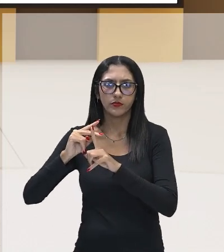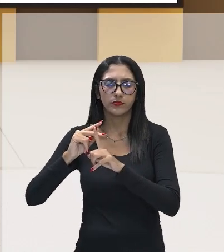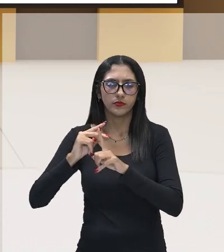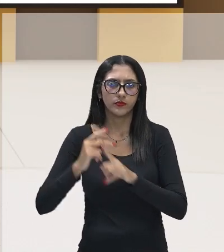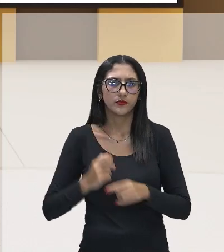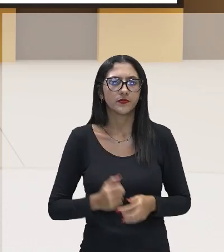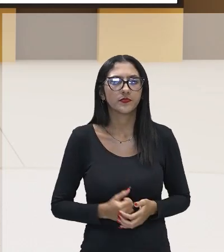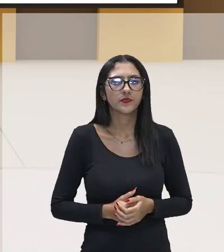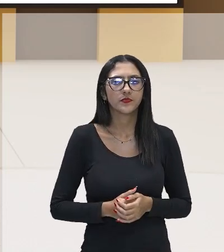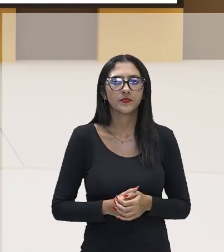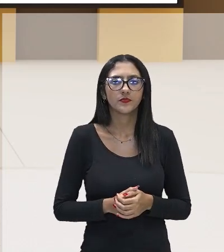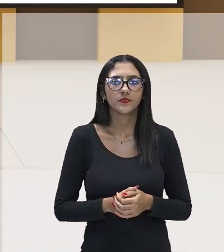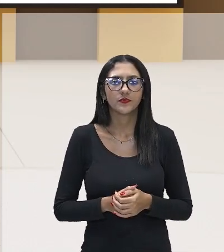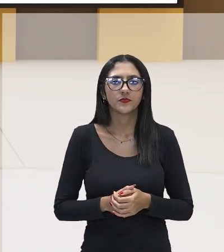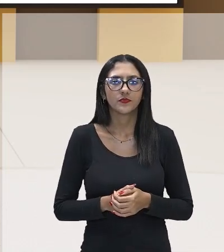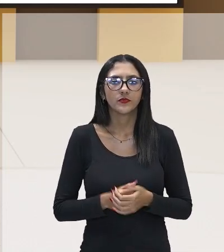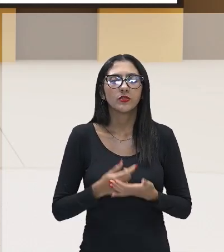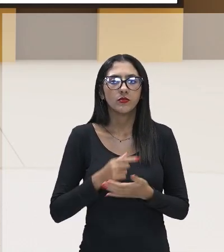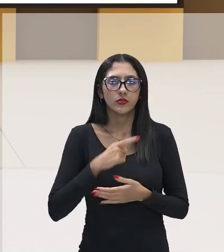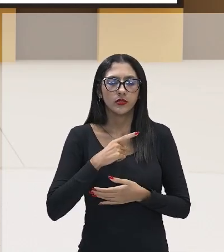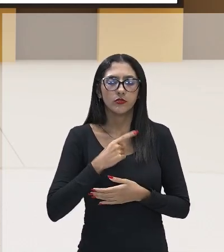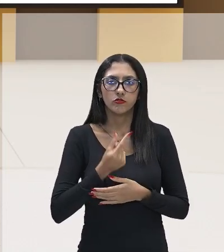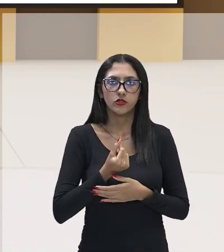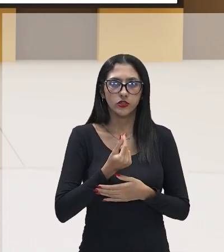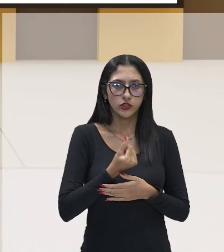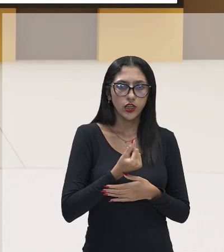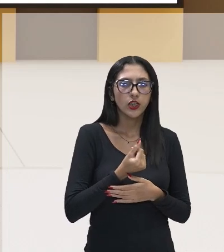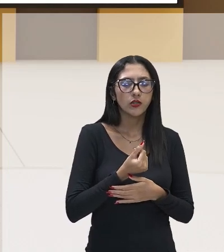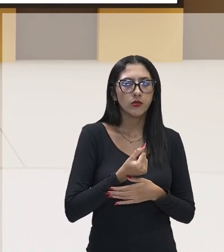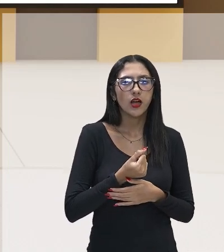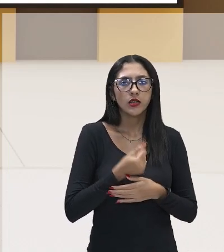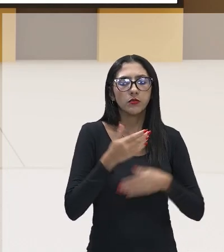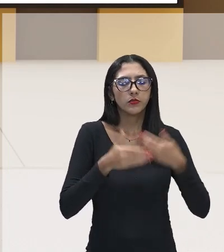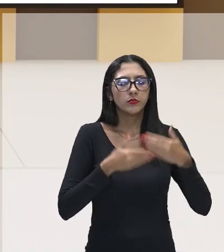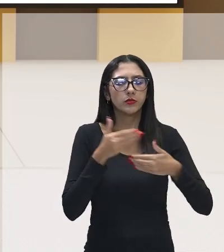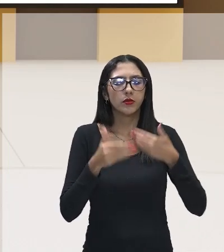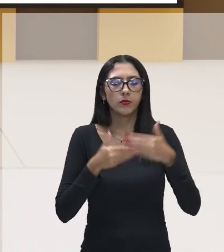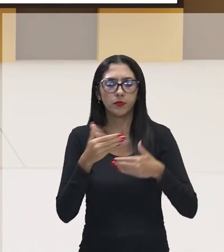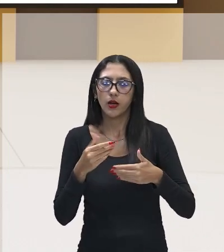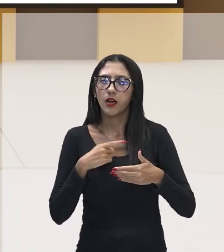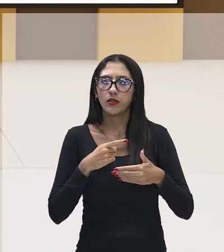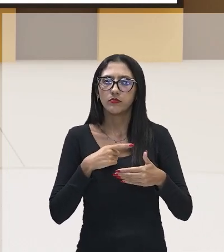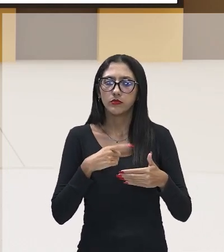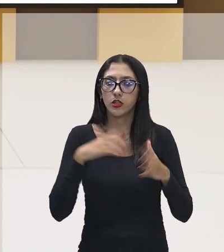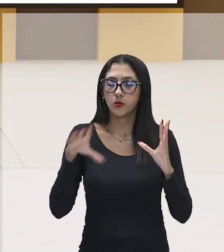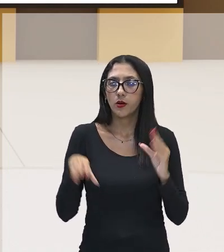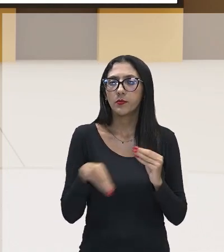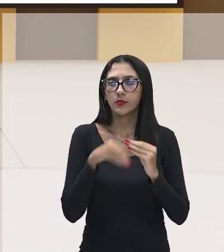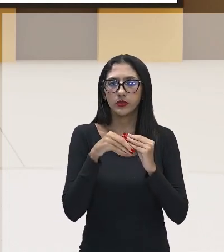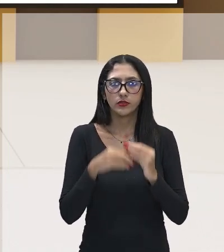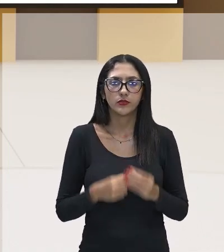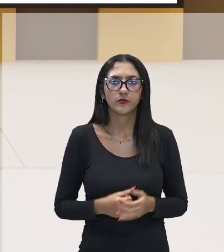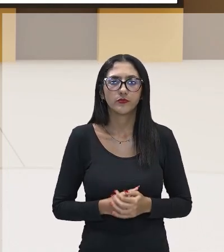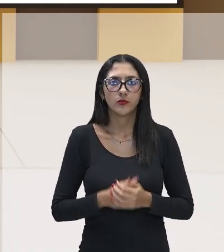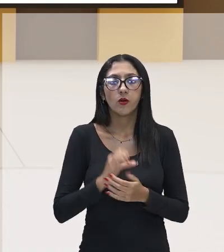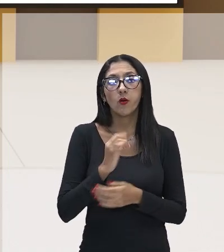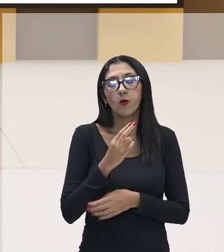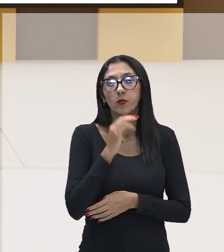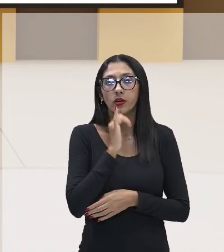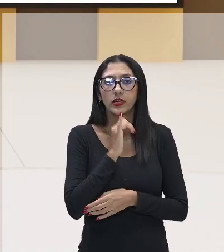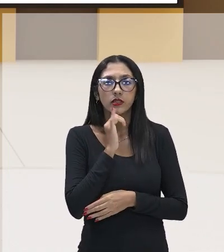ok? Então, eu aplico e eu recebo os juros referentes a essa aplicação. Ou, se eu pego um